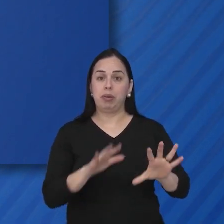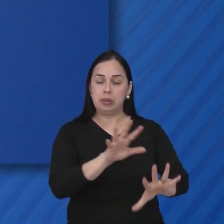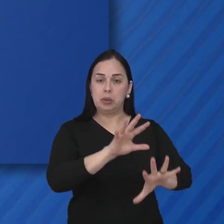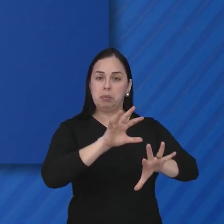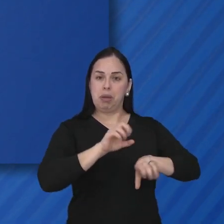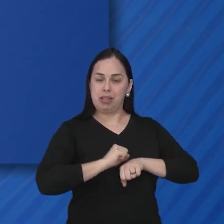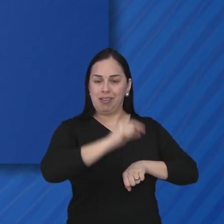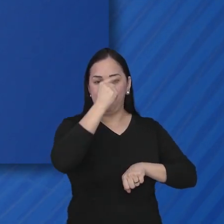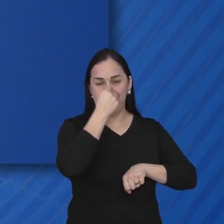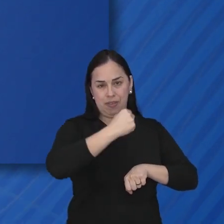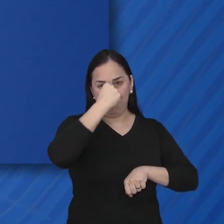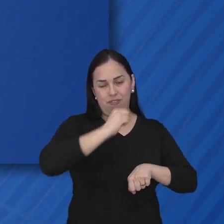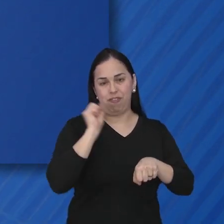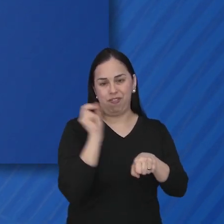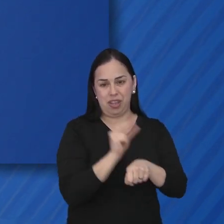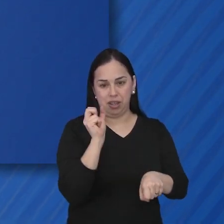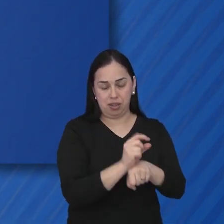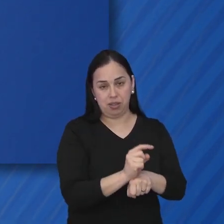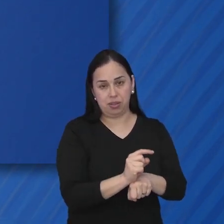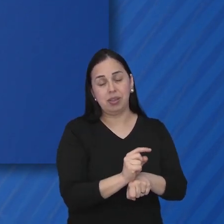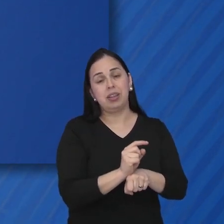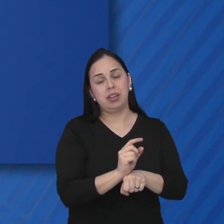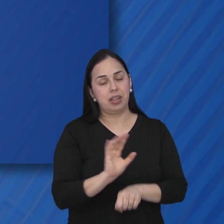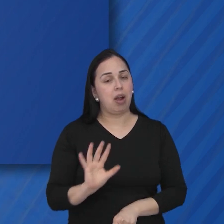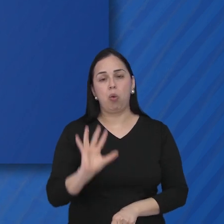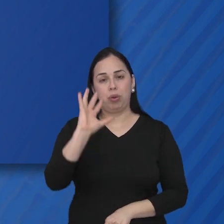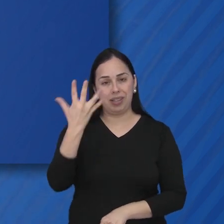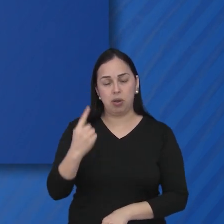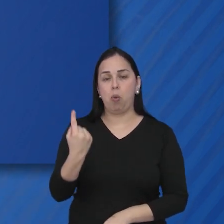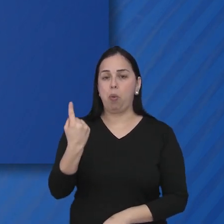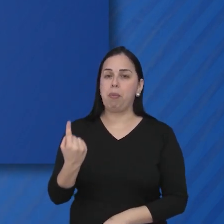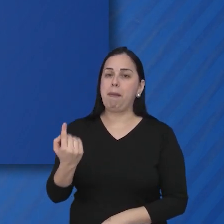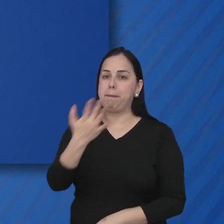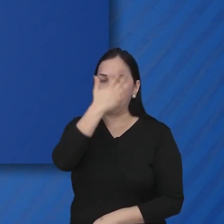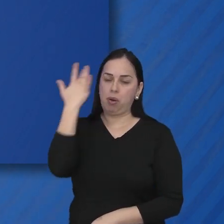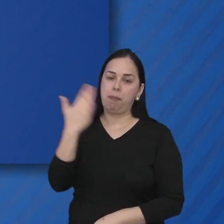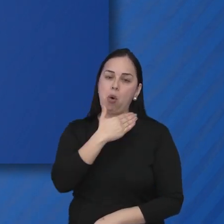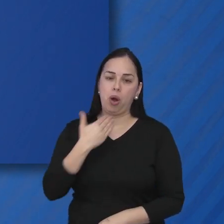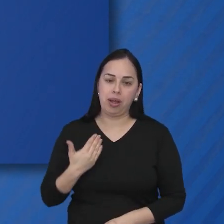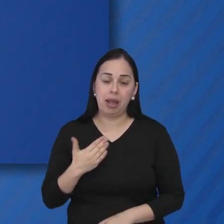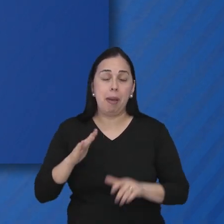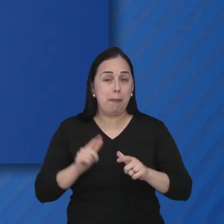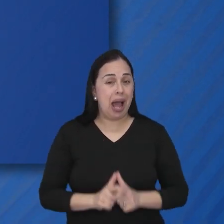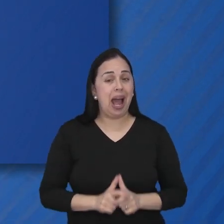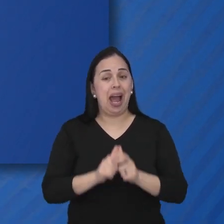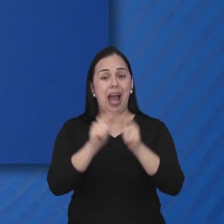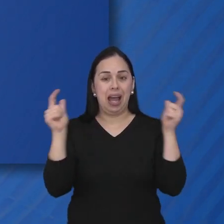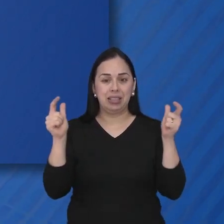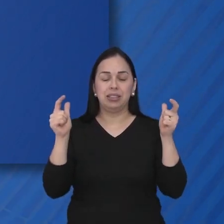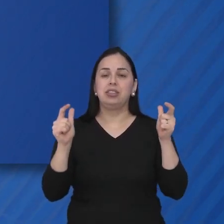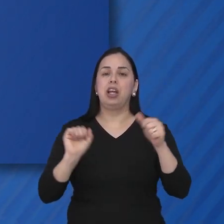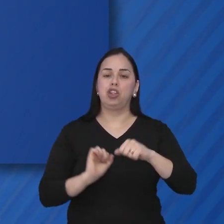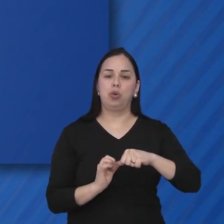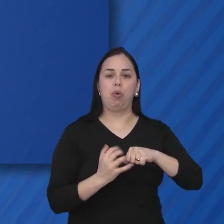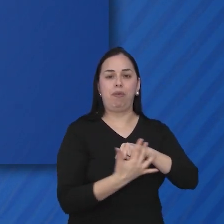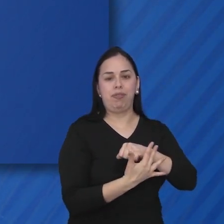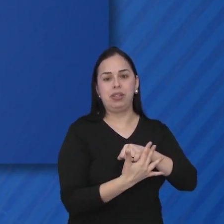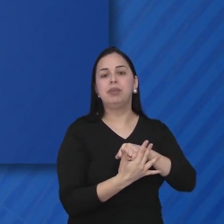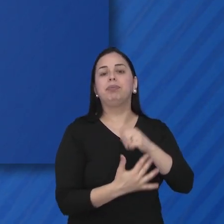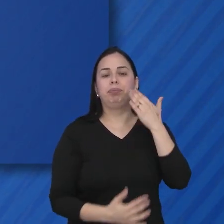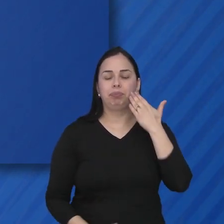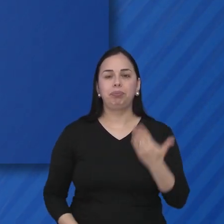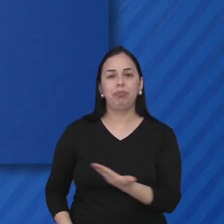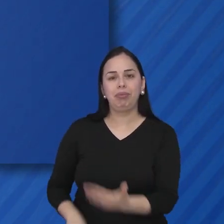infectadas pelo vírus sincial respiratório, que também provocou uma morte. Mas a maior quantidade de ocorrências foi de Covid-19,